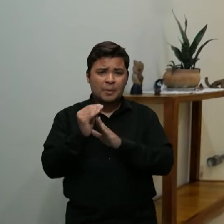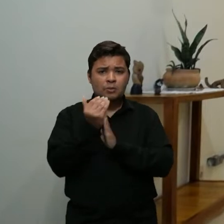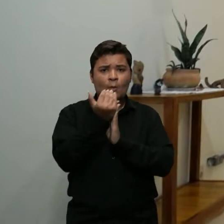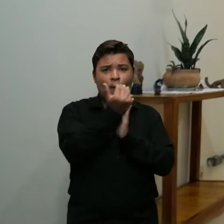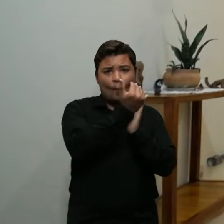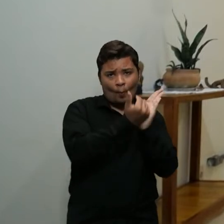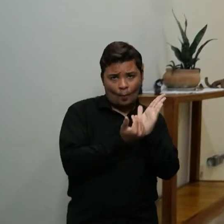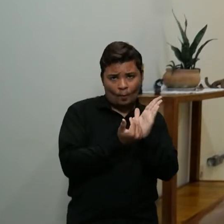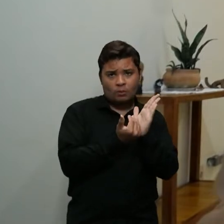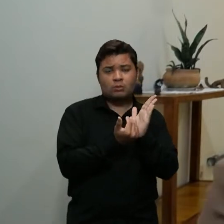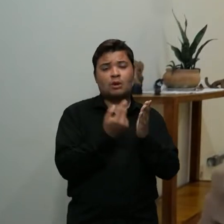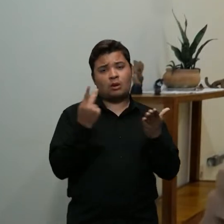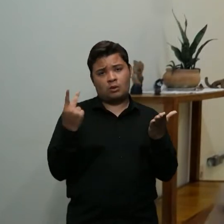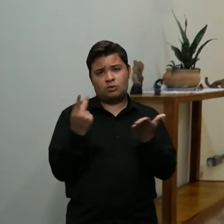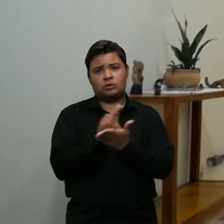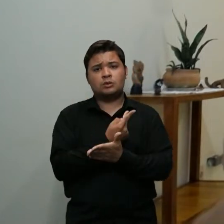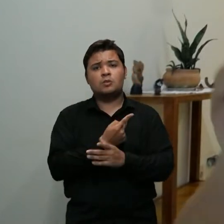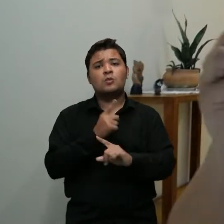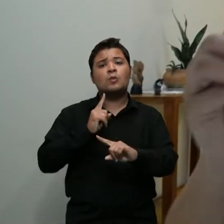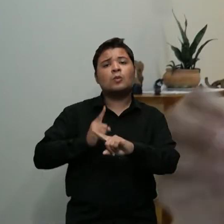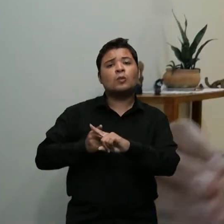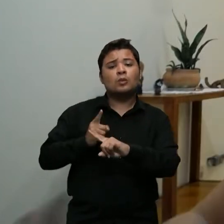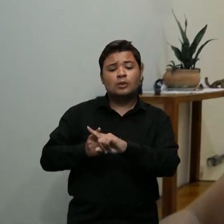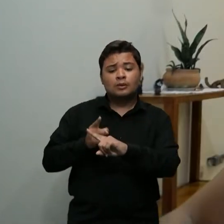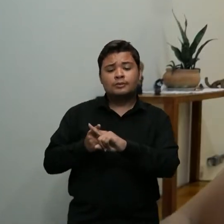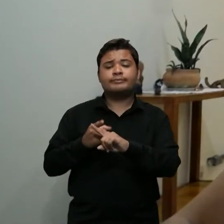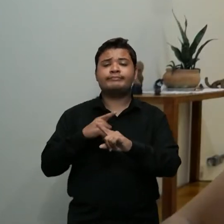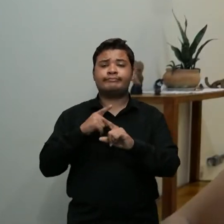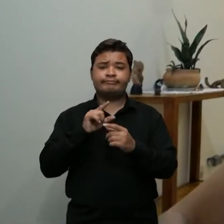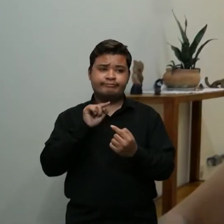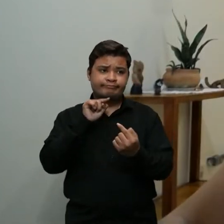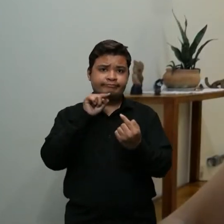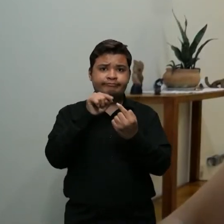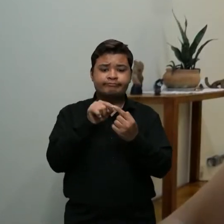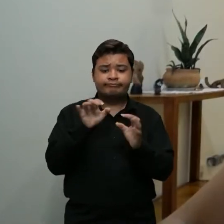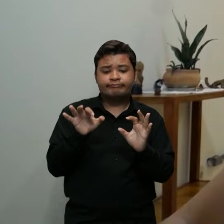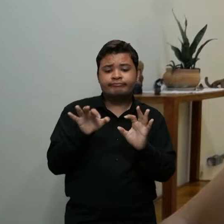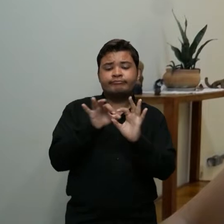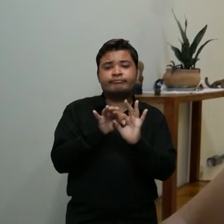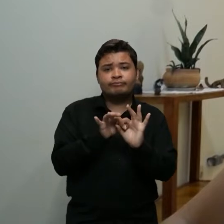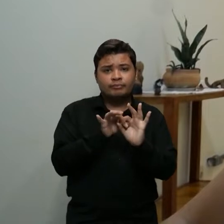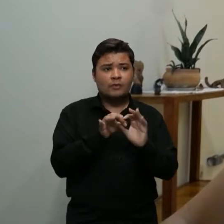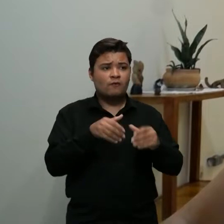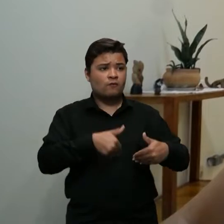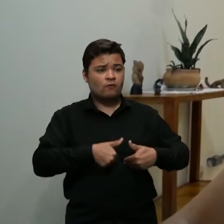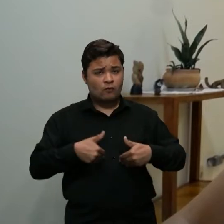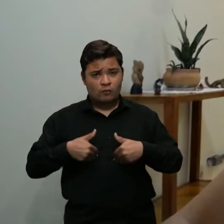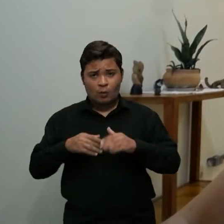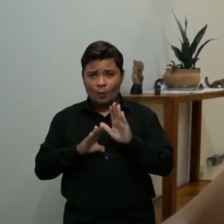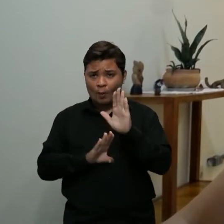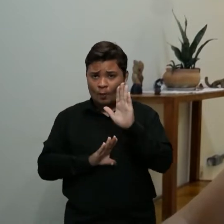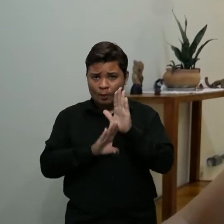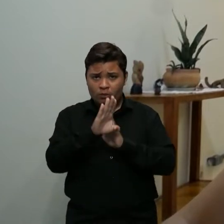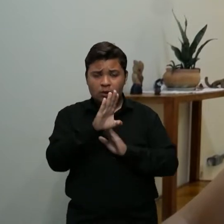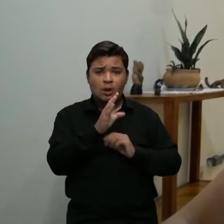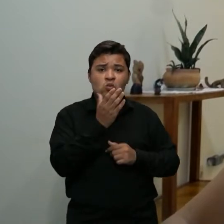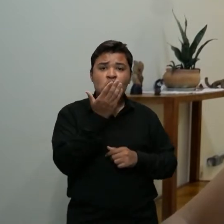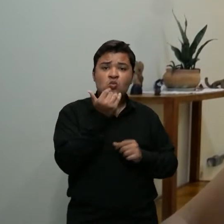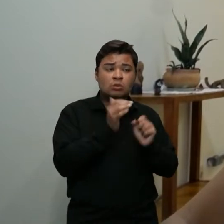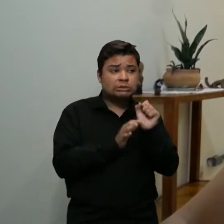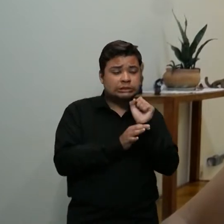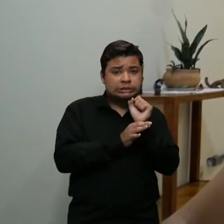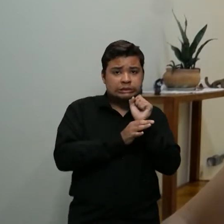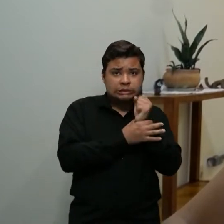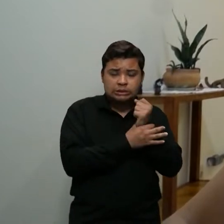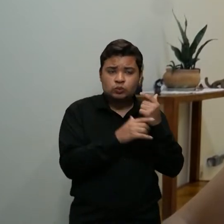essa diminuição está diretamente relacionada com o aumento da fome, né, com o aumento da insegurança alimentar moderada